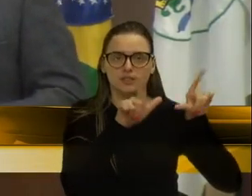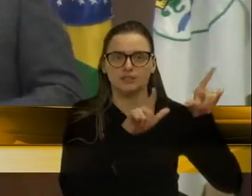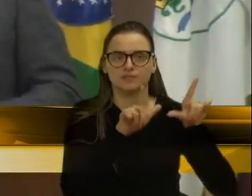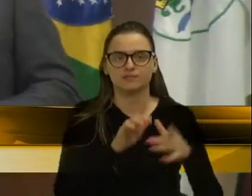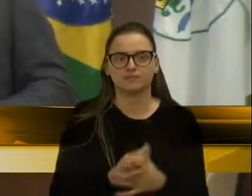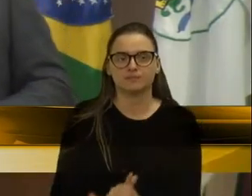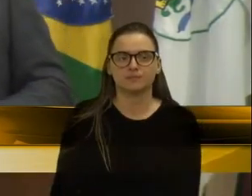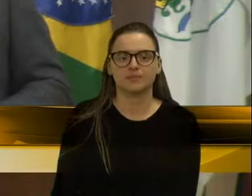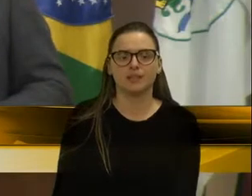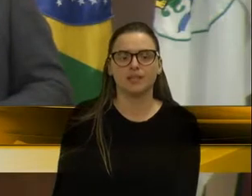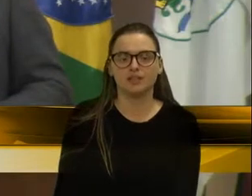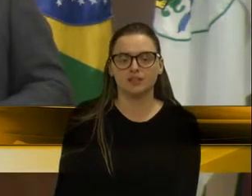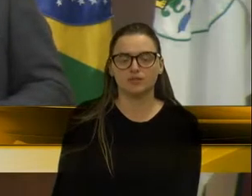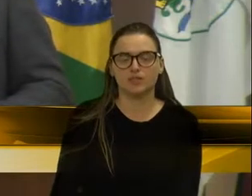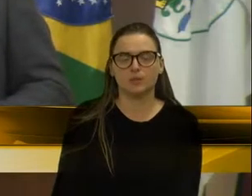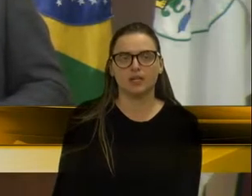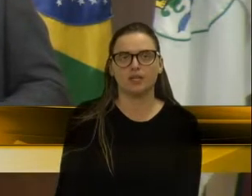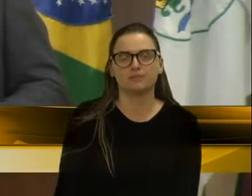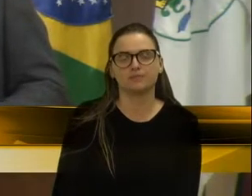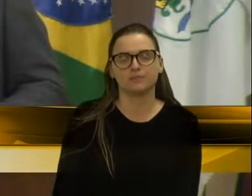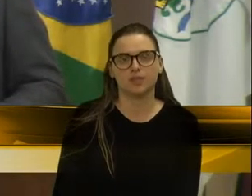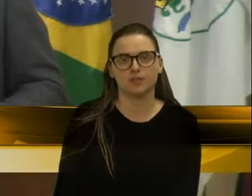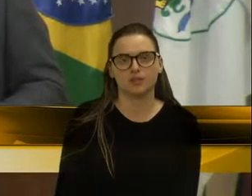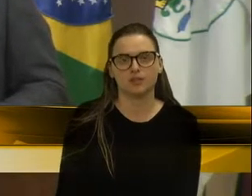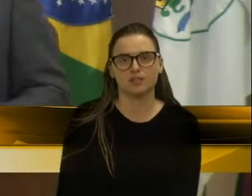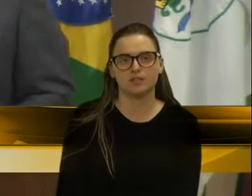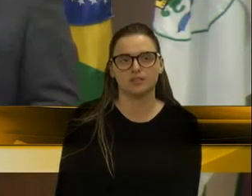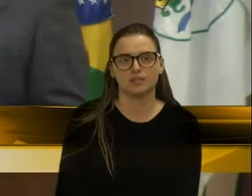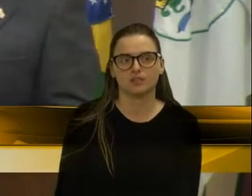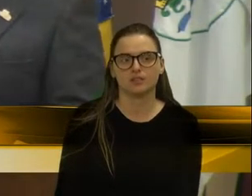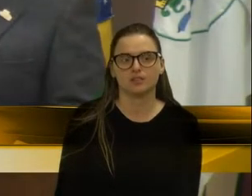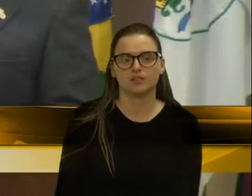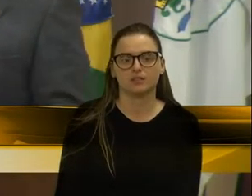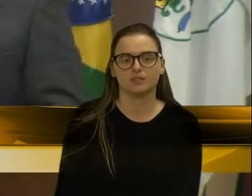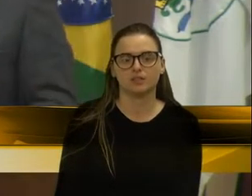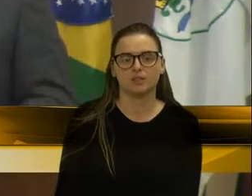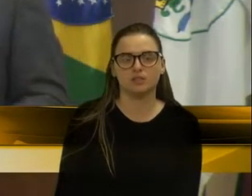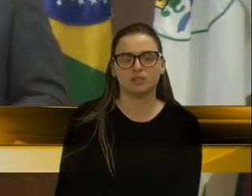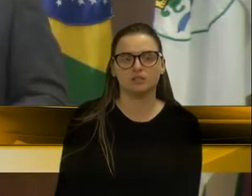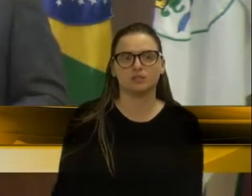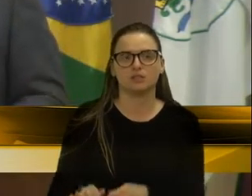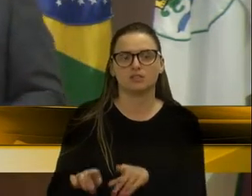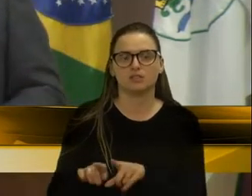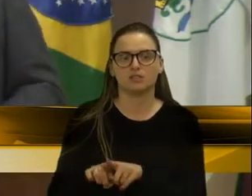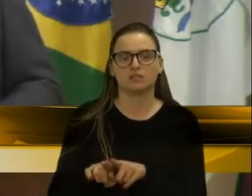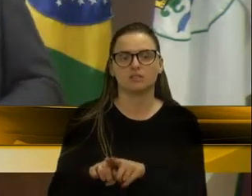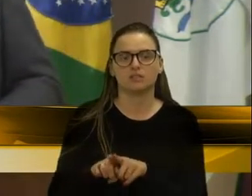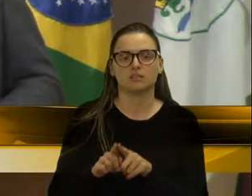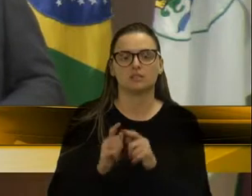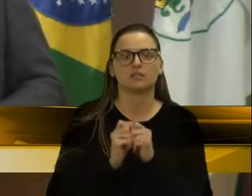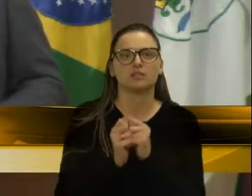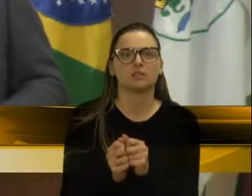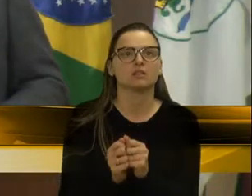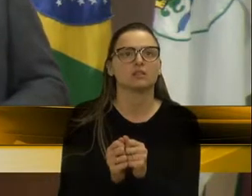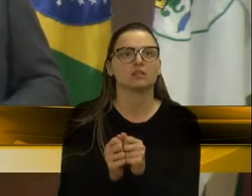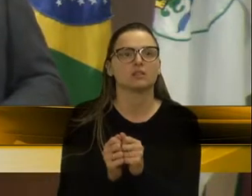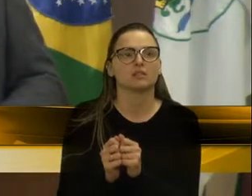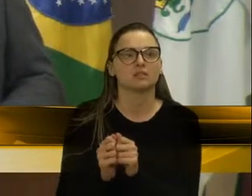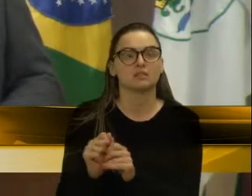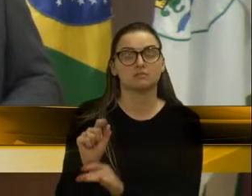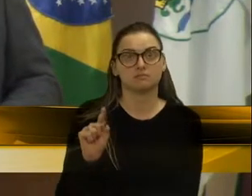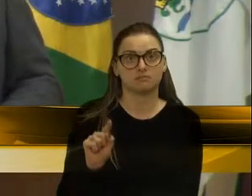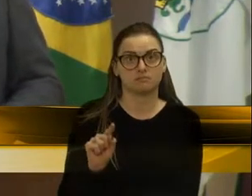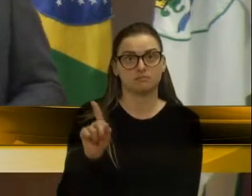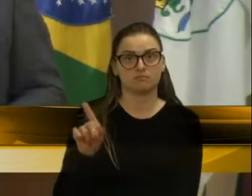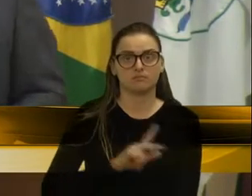hoje aqui de de salientar uma representação que ontem eu eu fiz em nome da